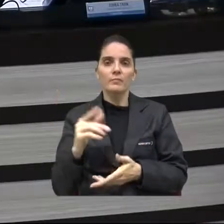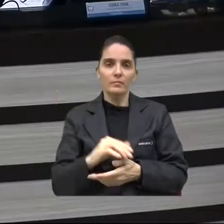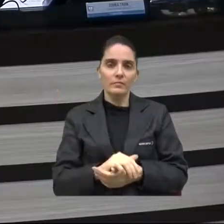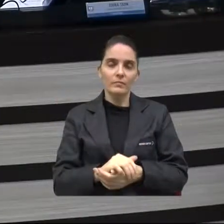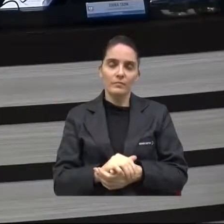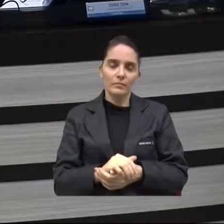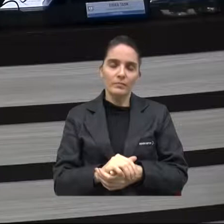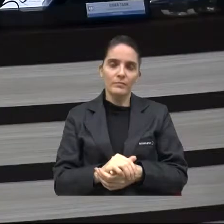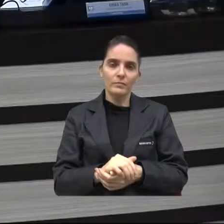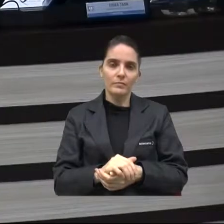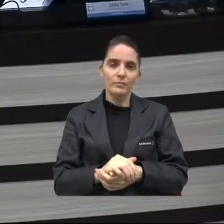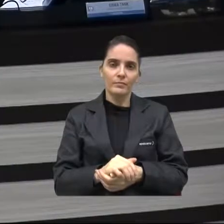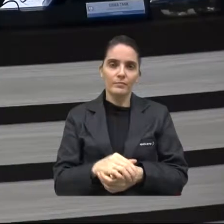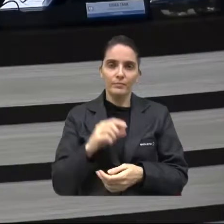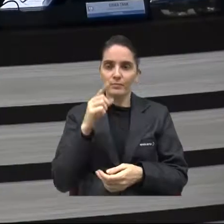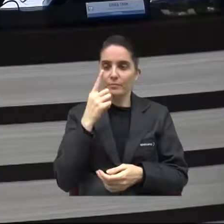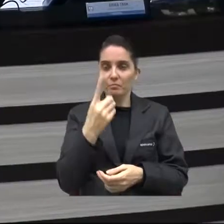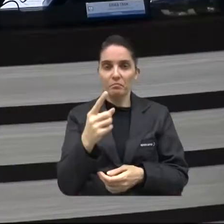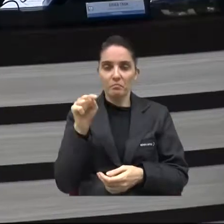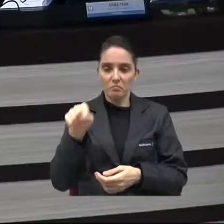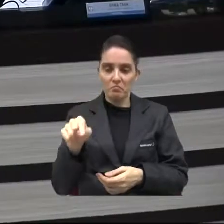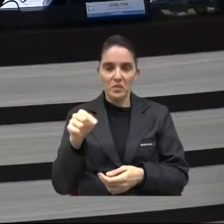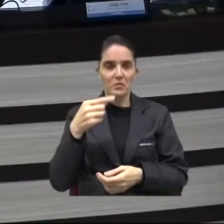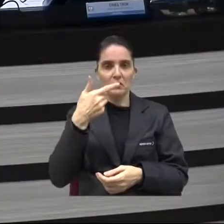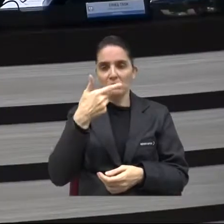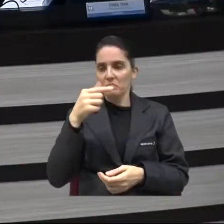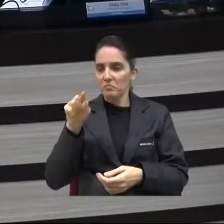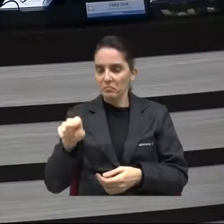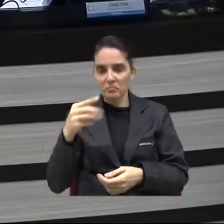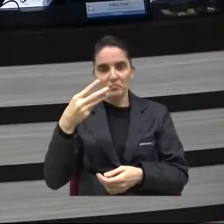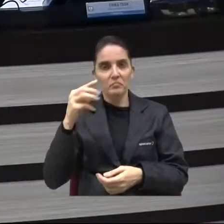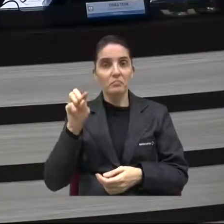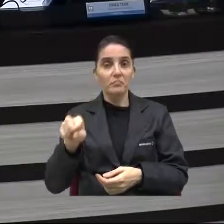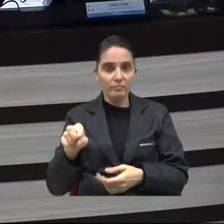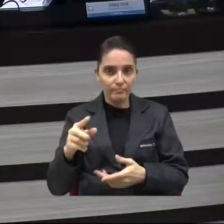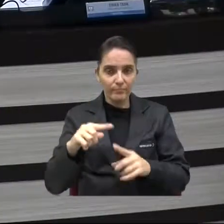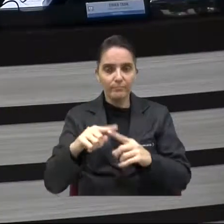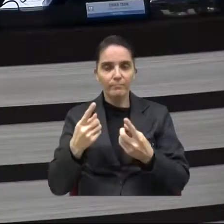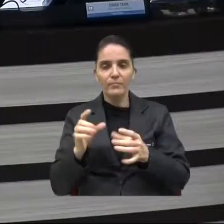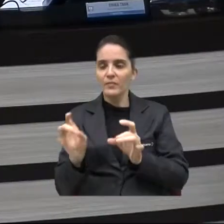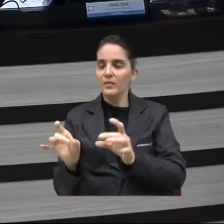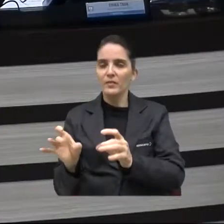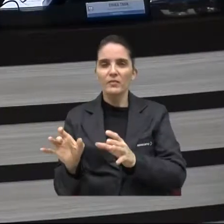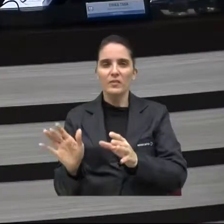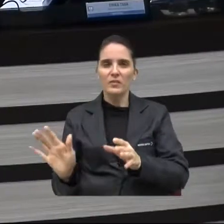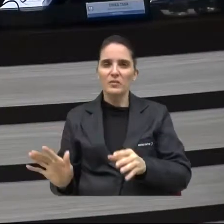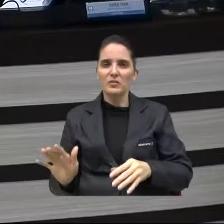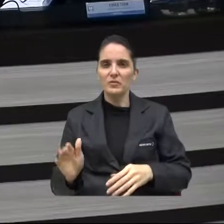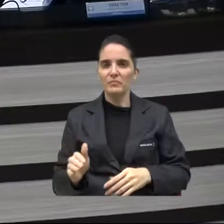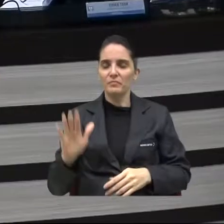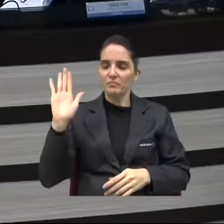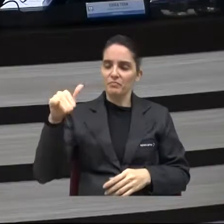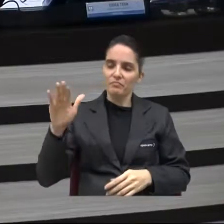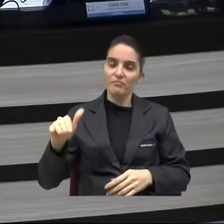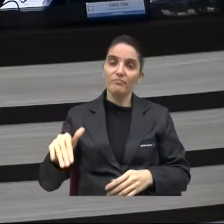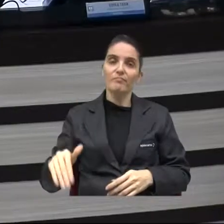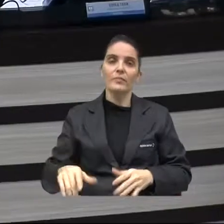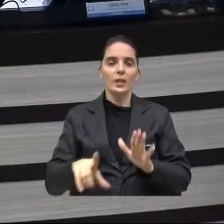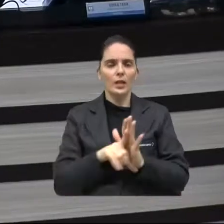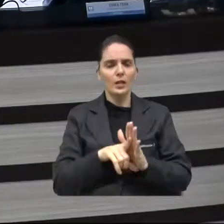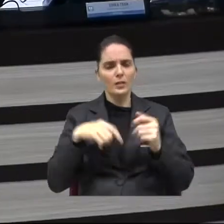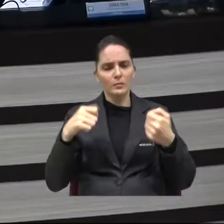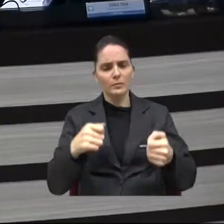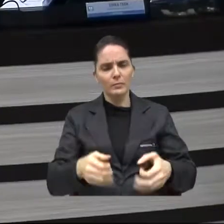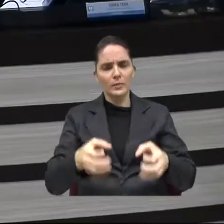disse, custa R$1.000, R$2.000, R$3.000. Mas são leis, tem que apertar cada dia que